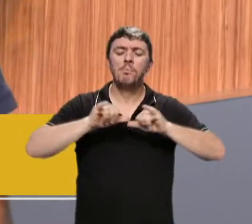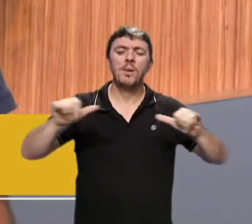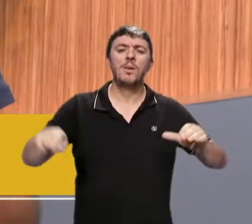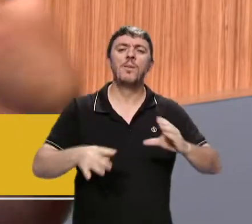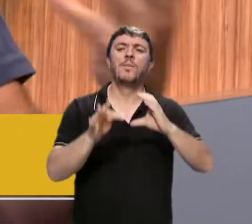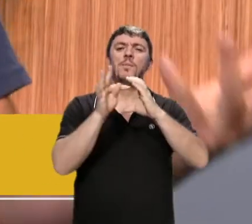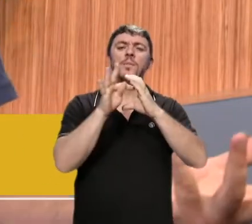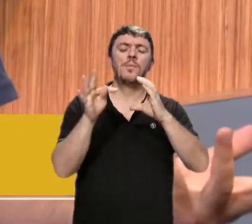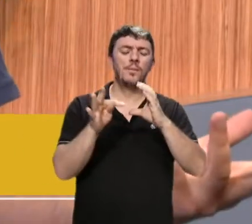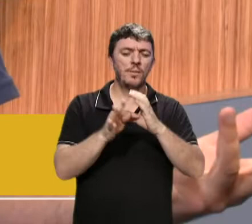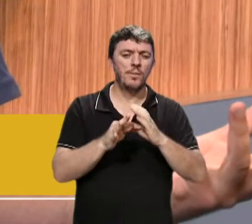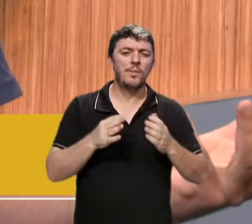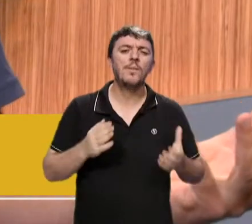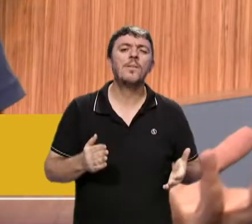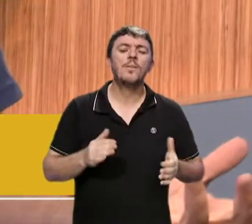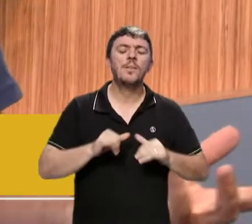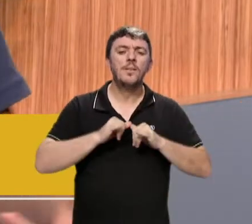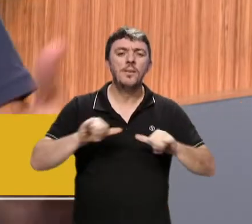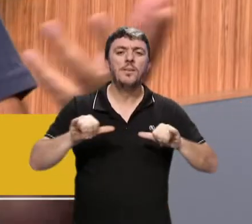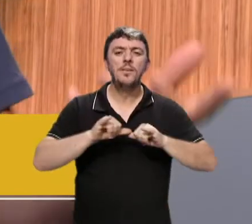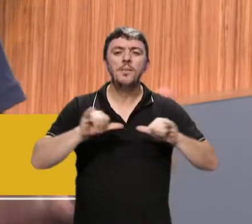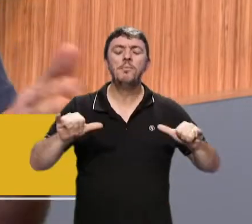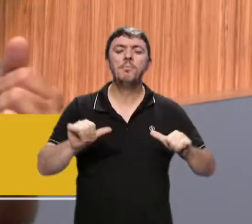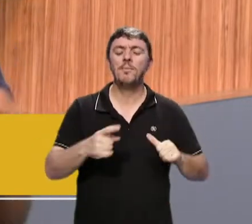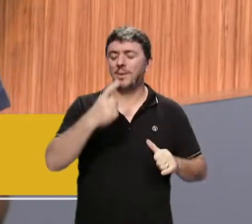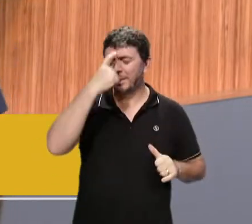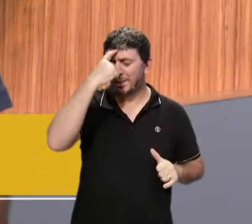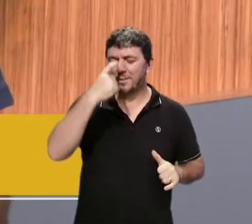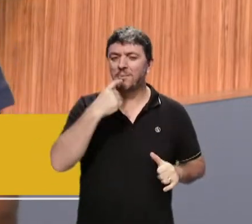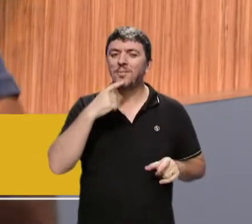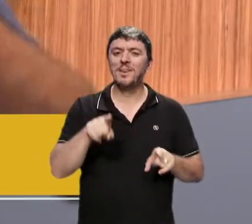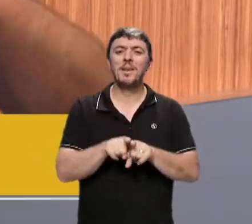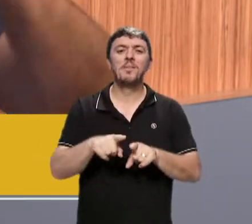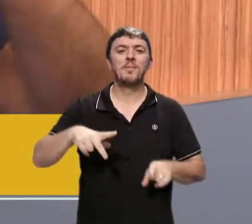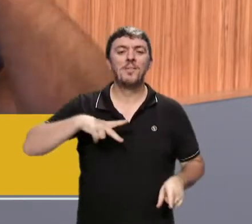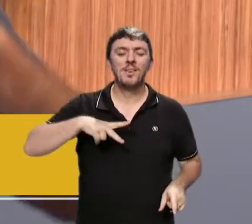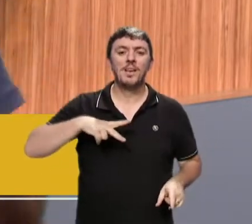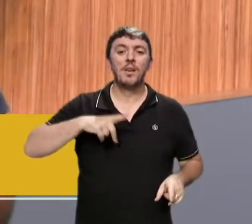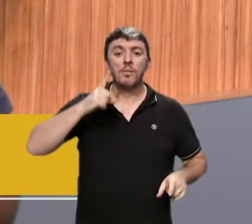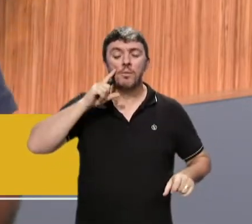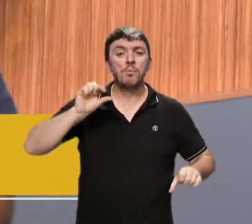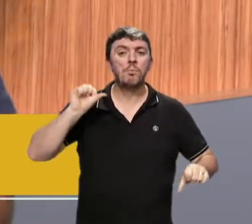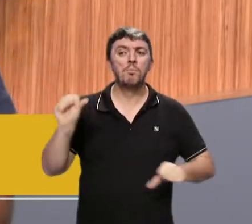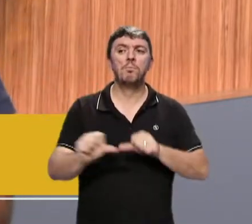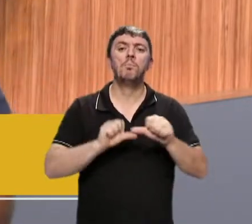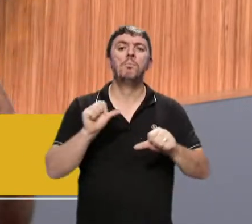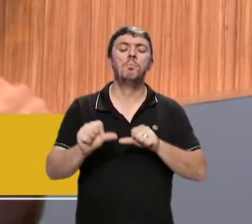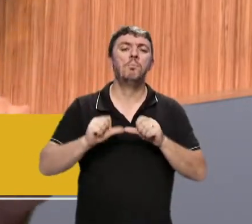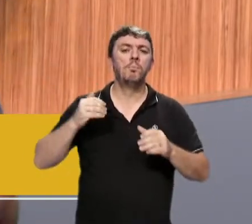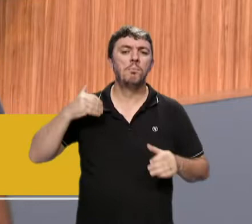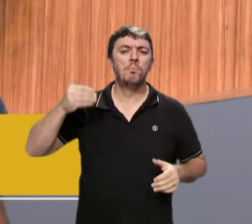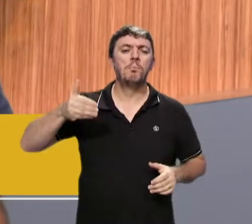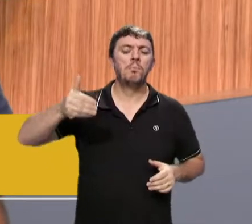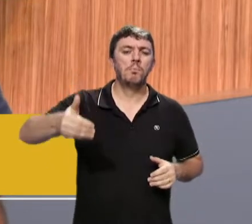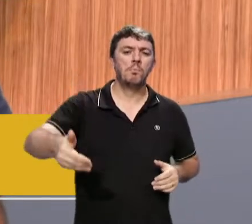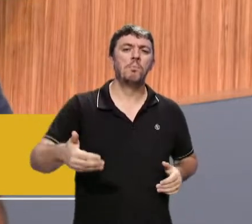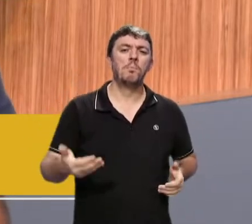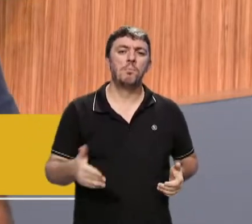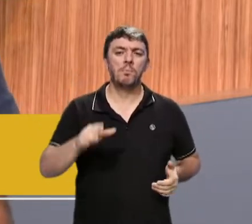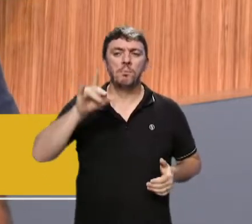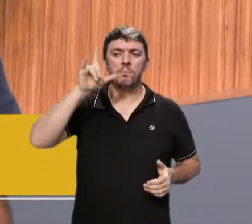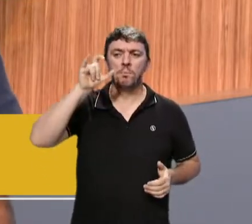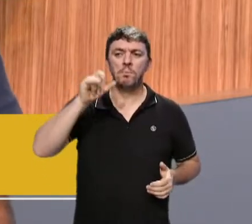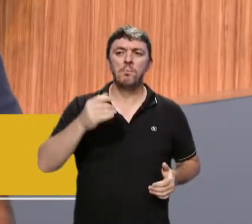Tech, divulgando nos nossos perfis pessoais, por exemplo, a gente viu mudanças ao longo desses meses no